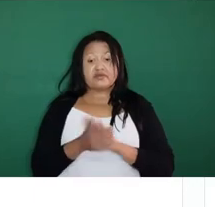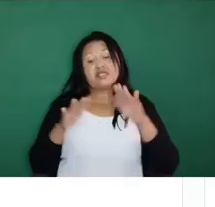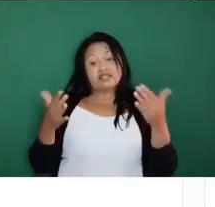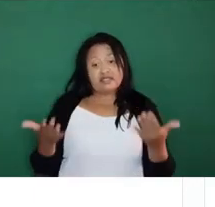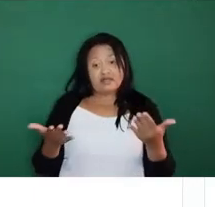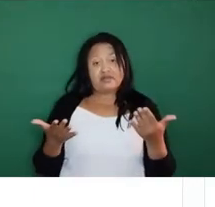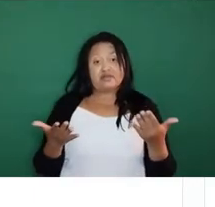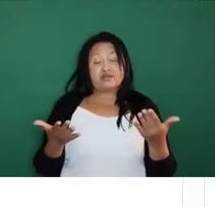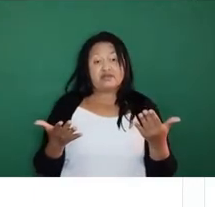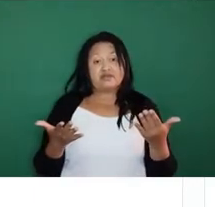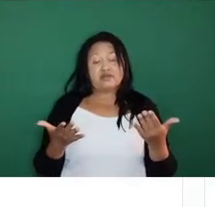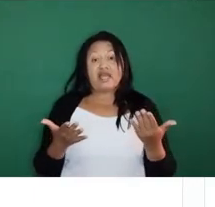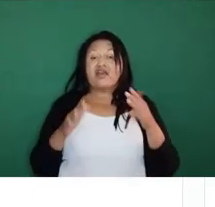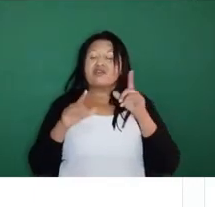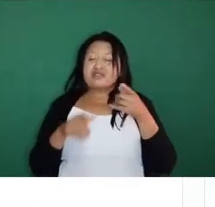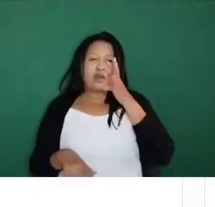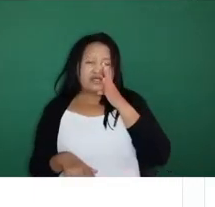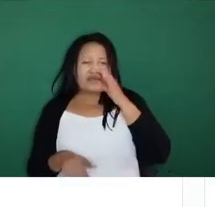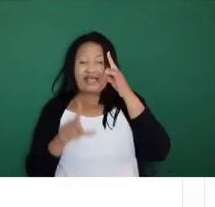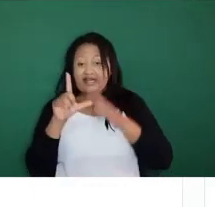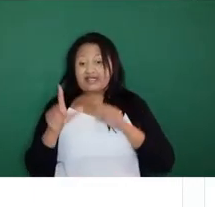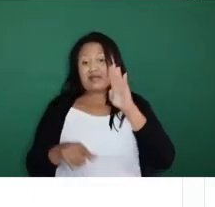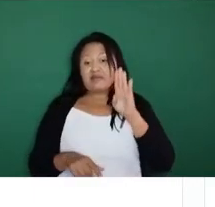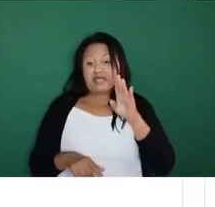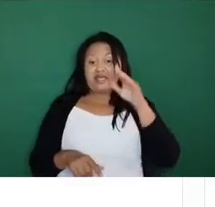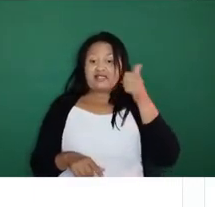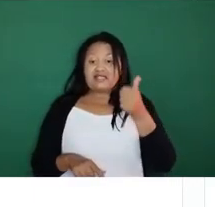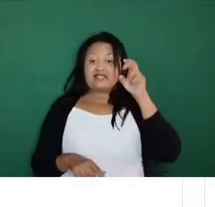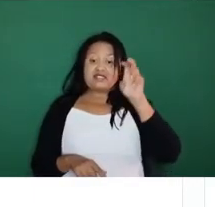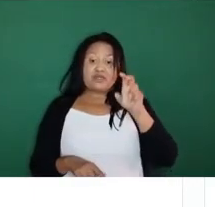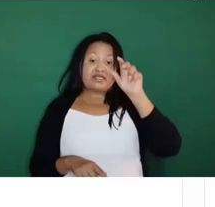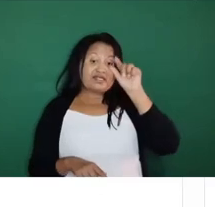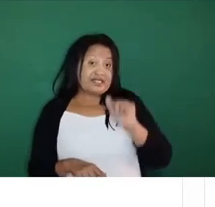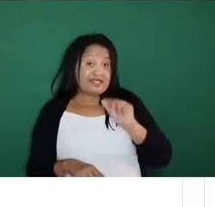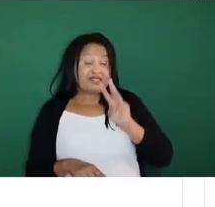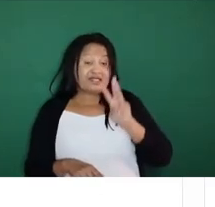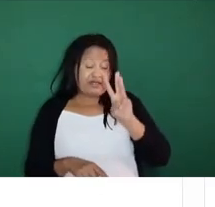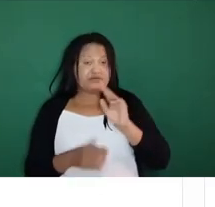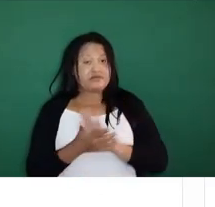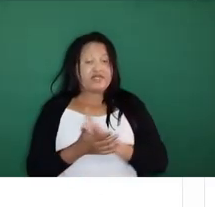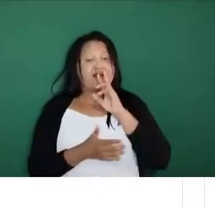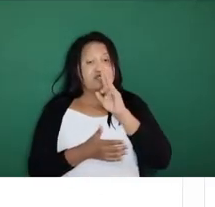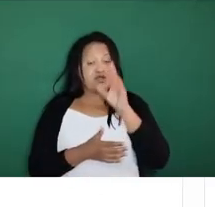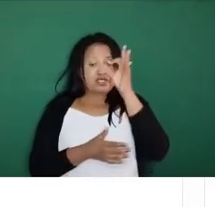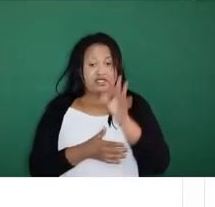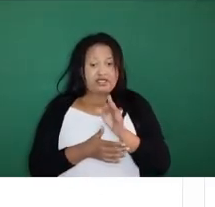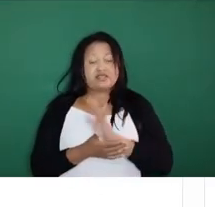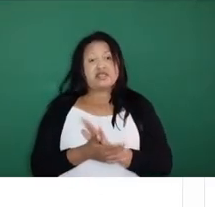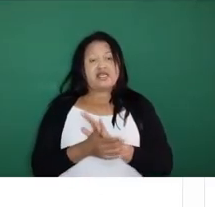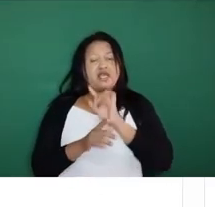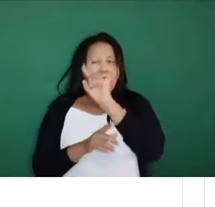voltando para a questão vocês observem que a letra B 157 então o nosso arredondamento não